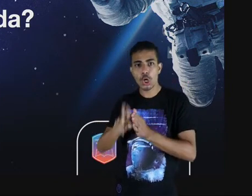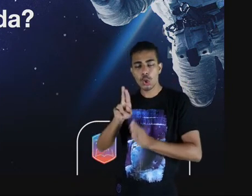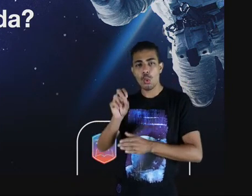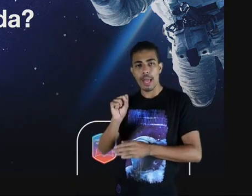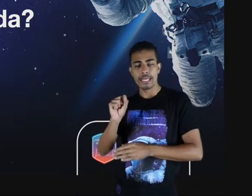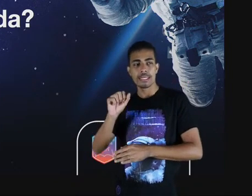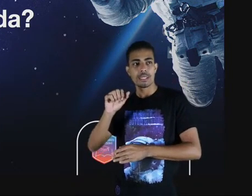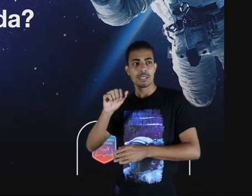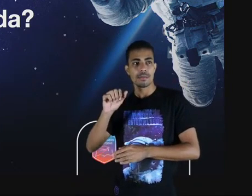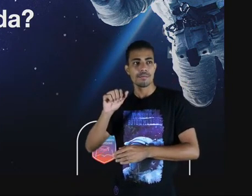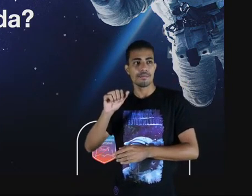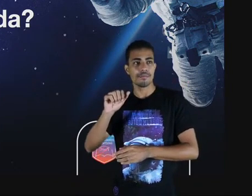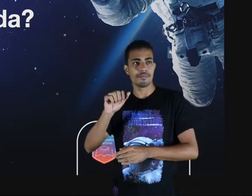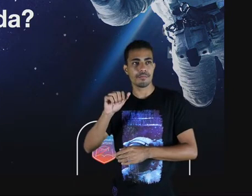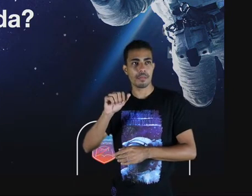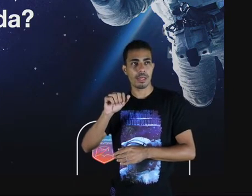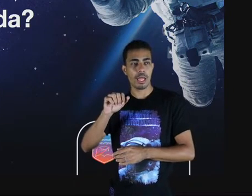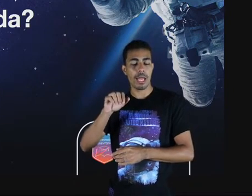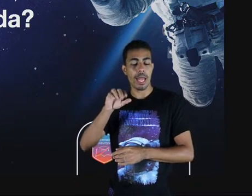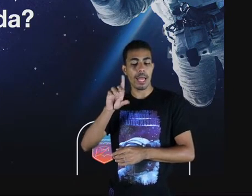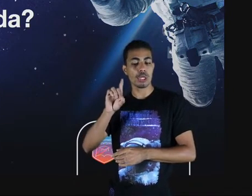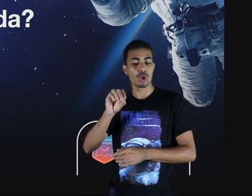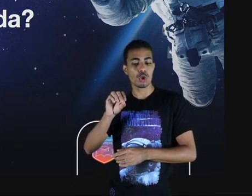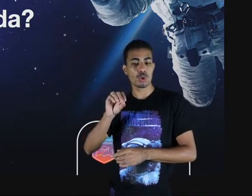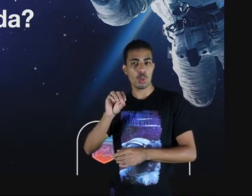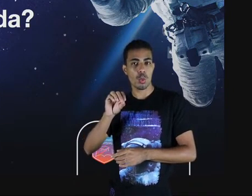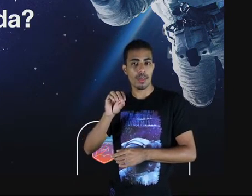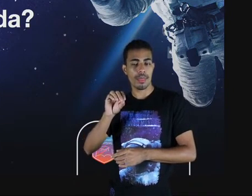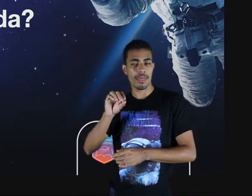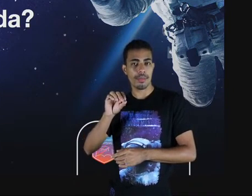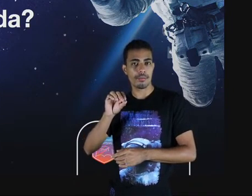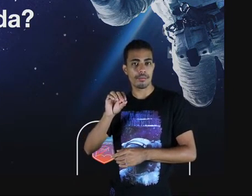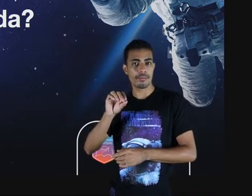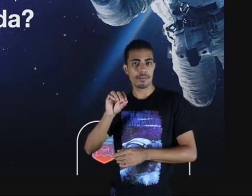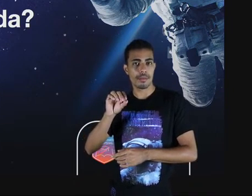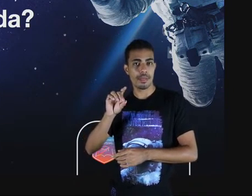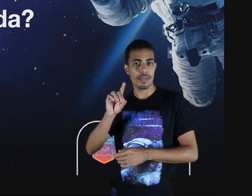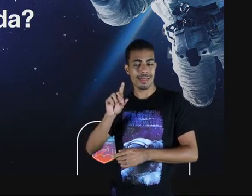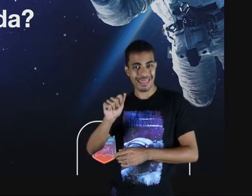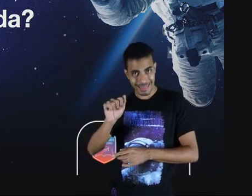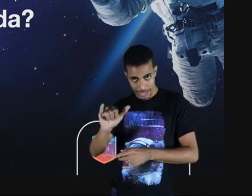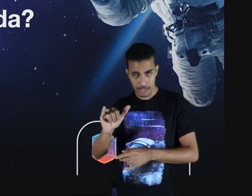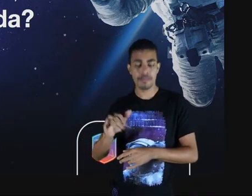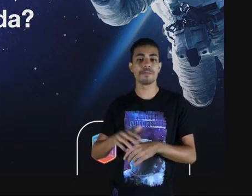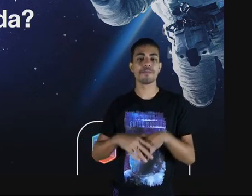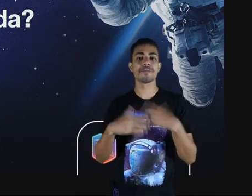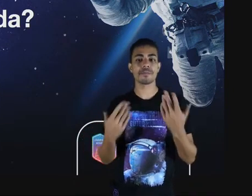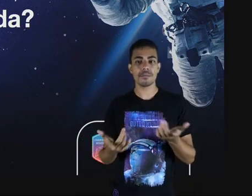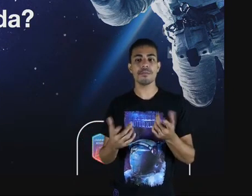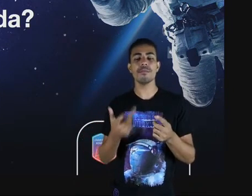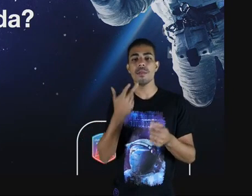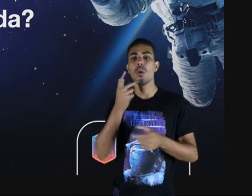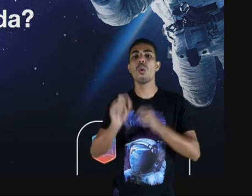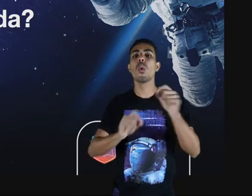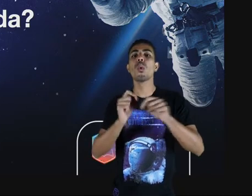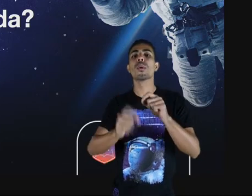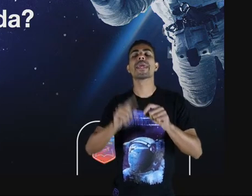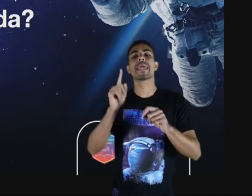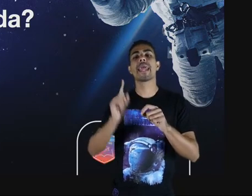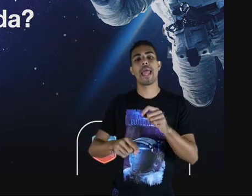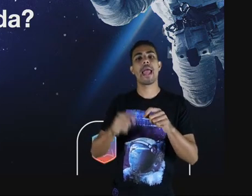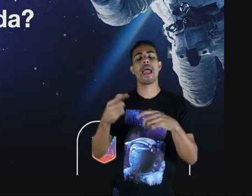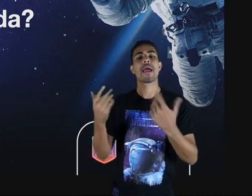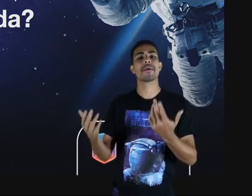Today, onde perguntou para pessoas o que é que elas, se